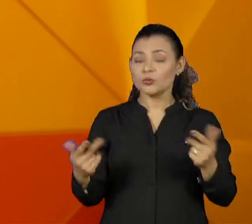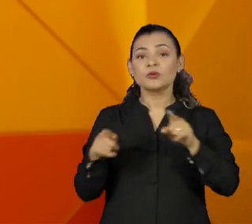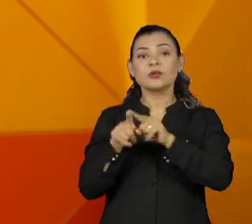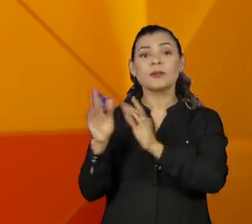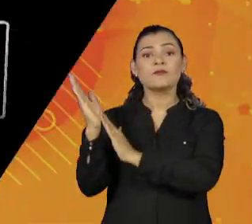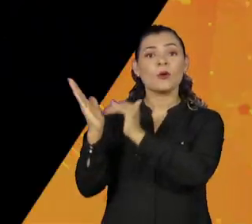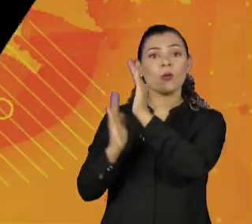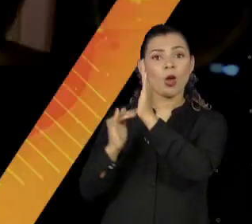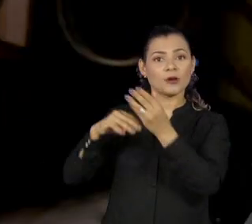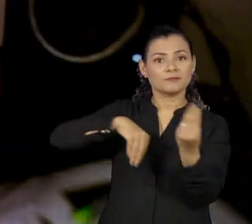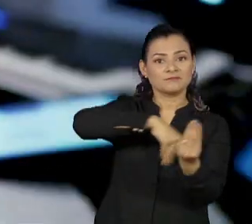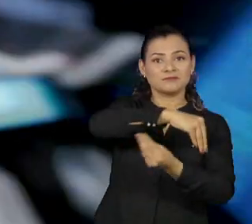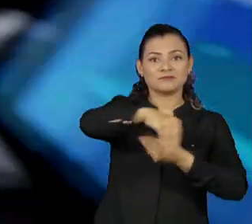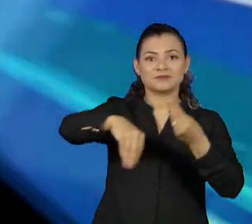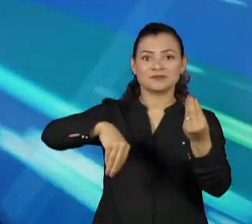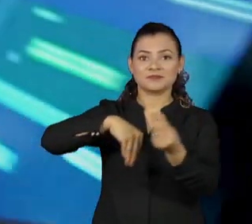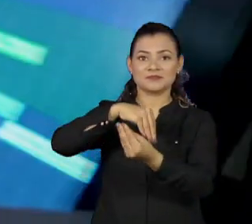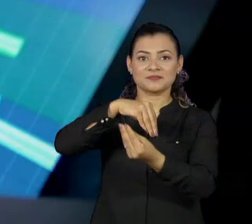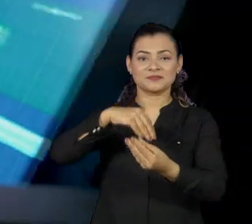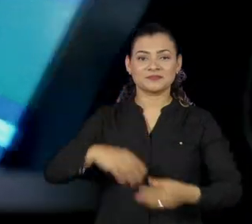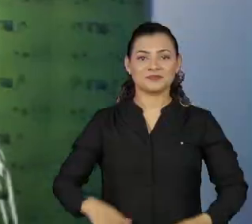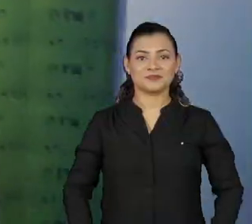folclórico.